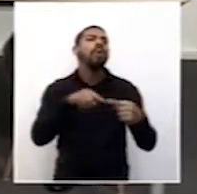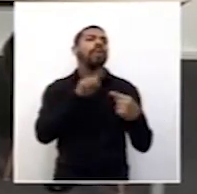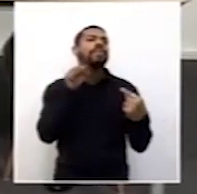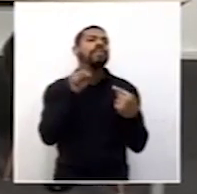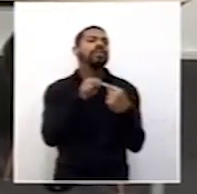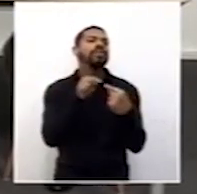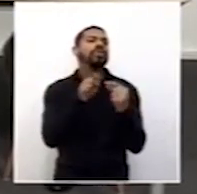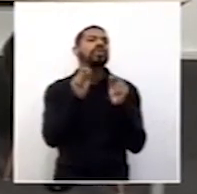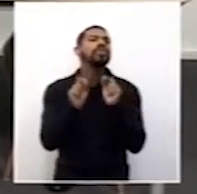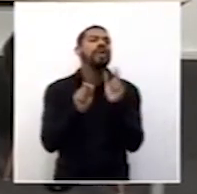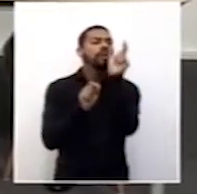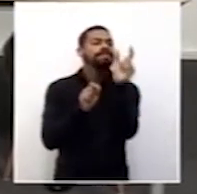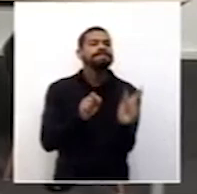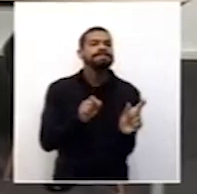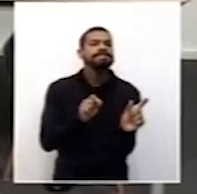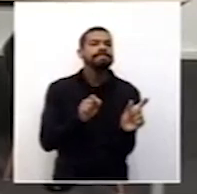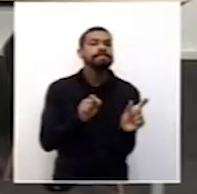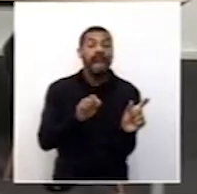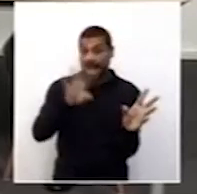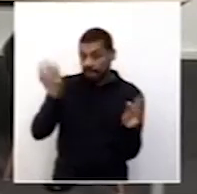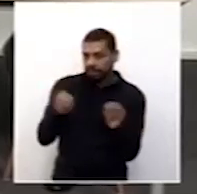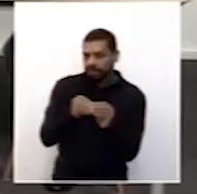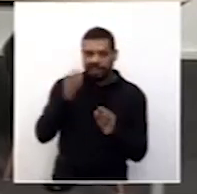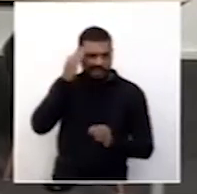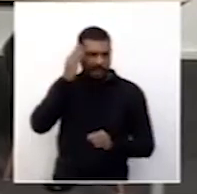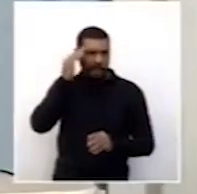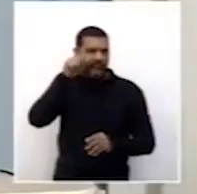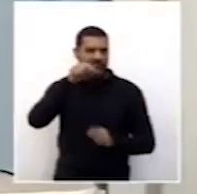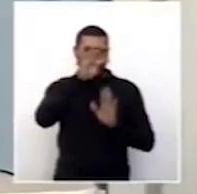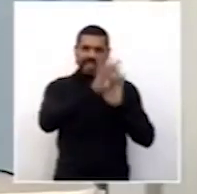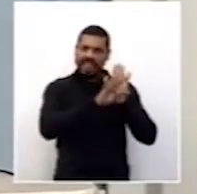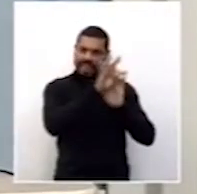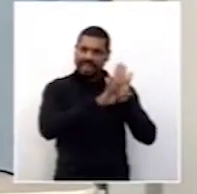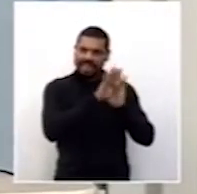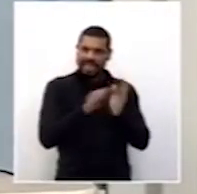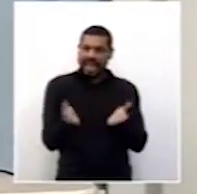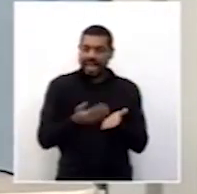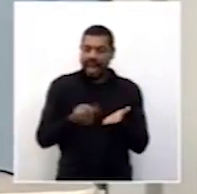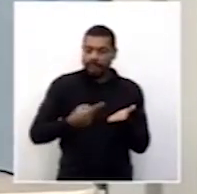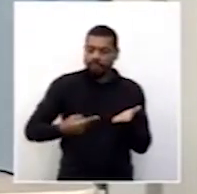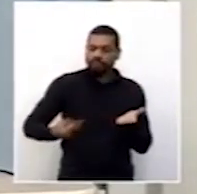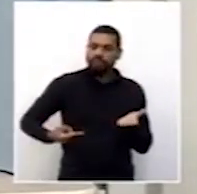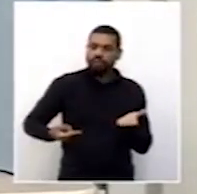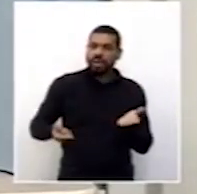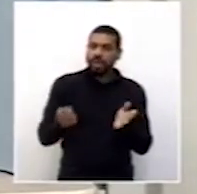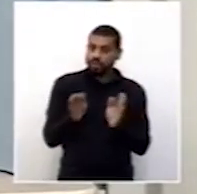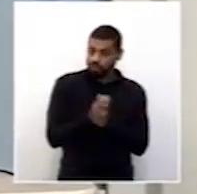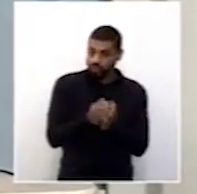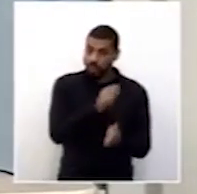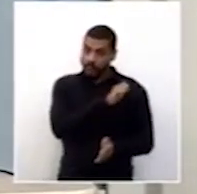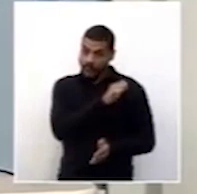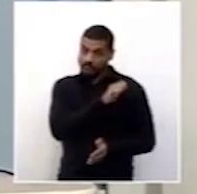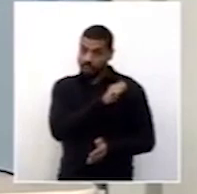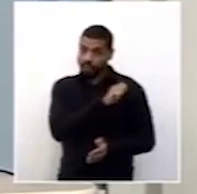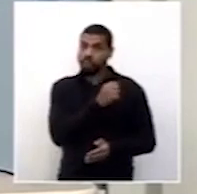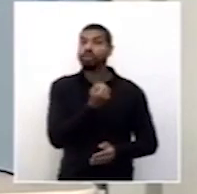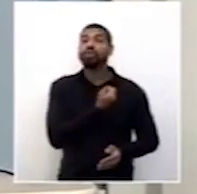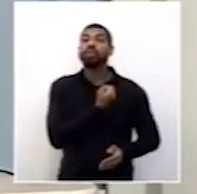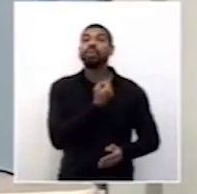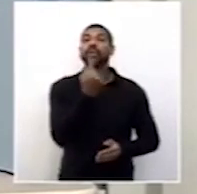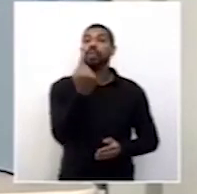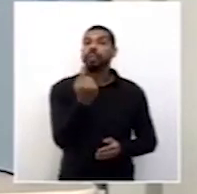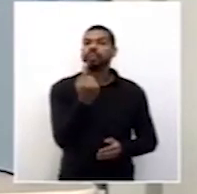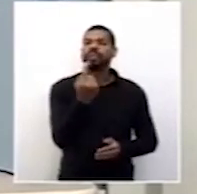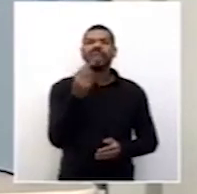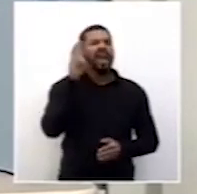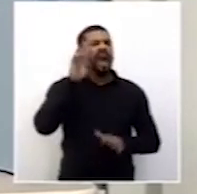do personagem? Inclusive, esse texto está na apostila do aluno, tá? Volume 1. Se eu não